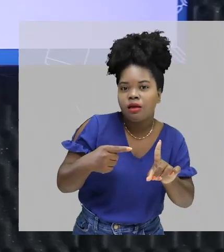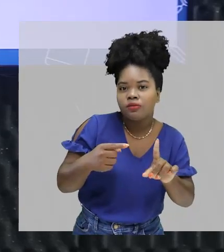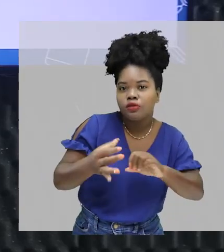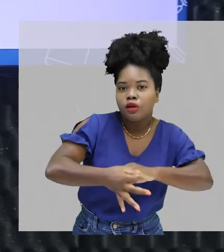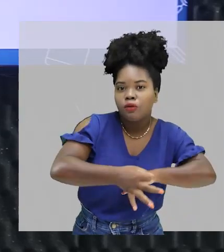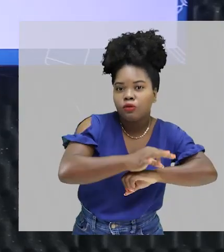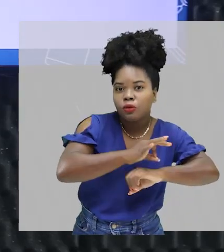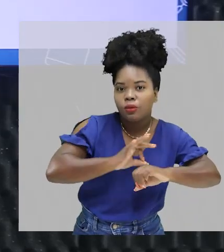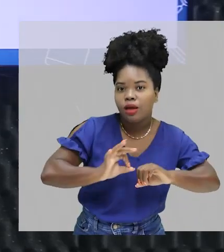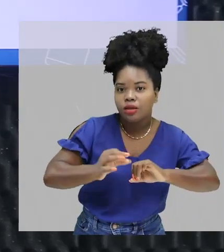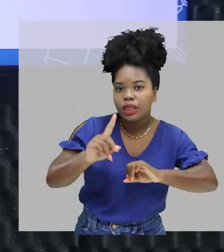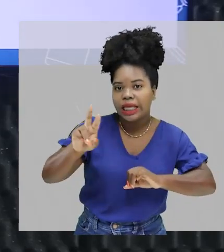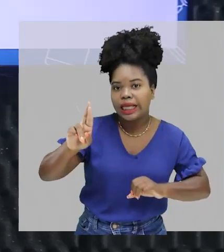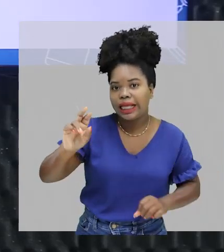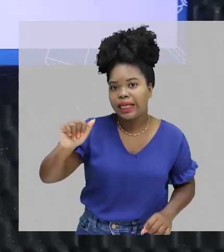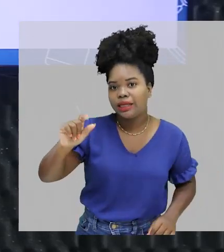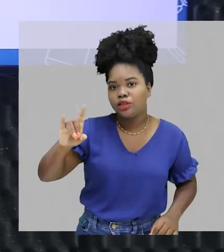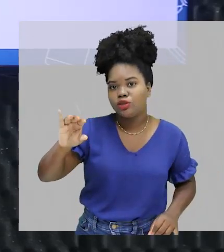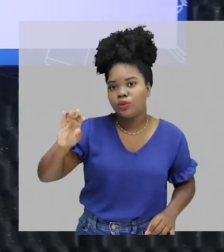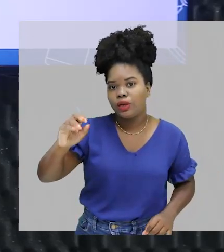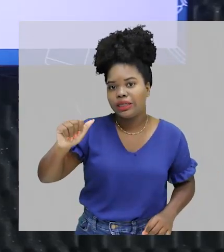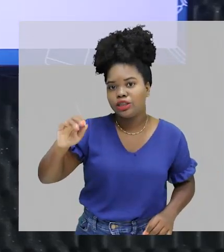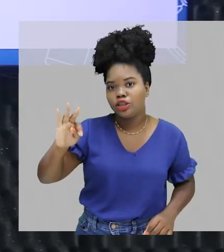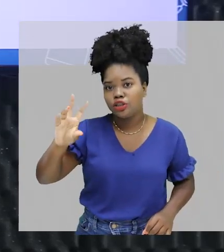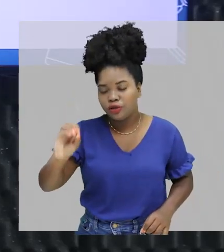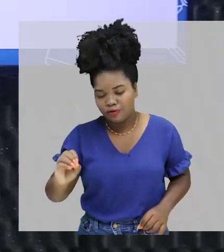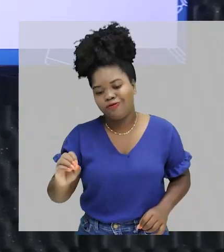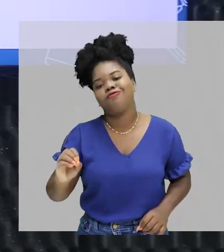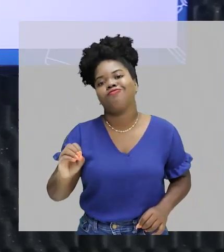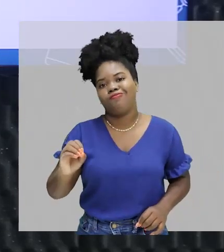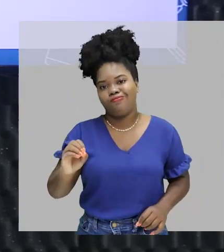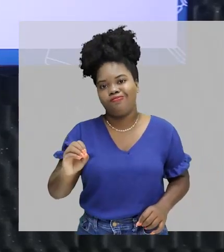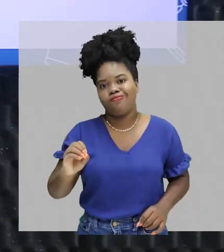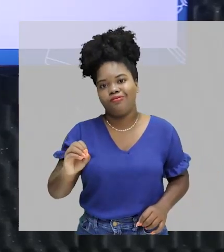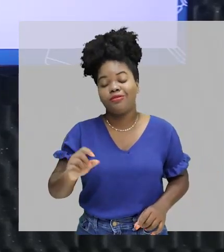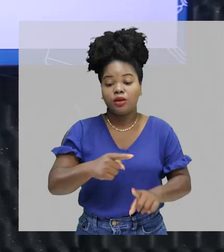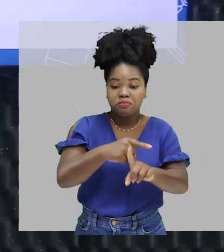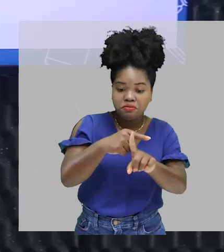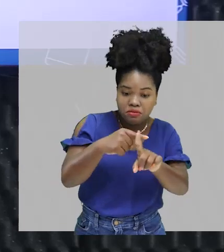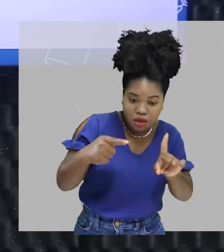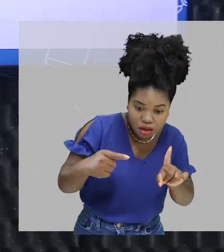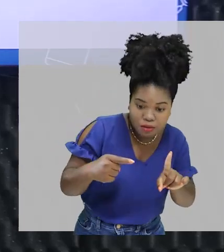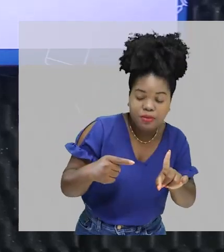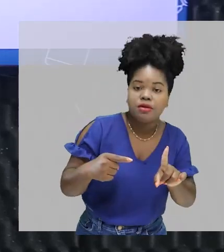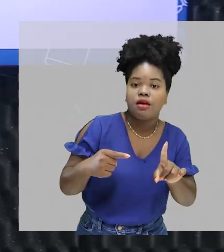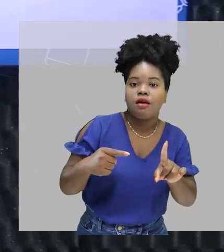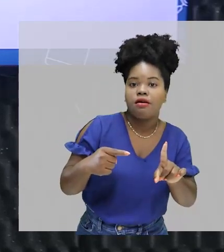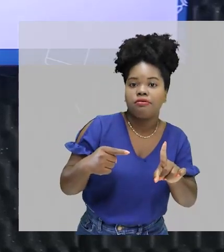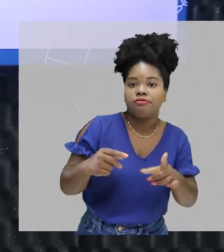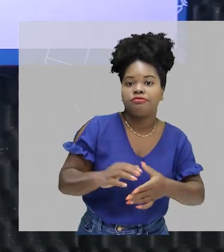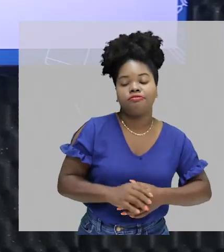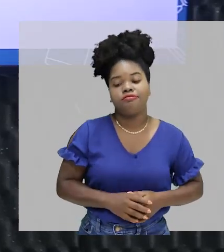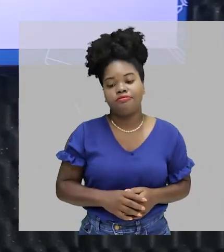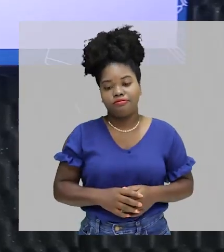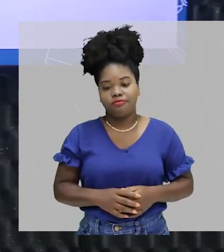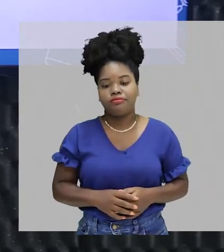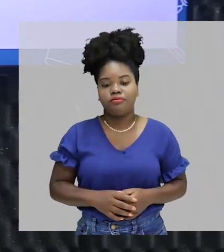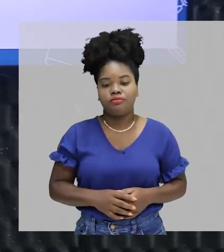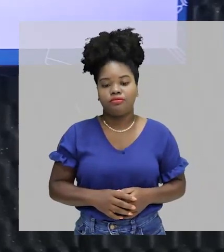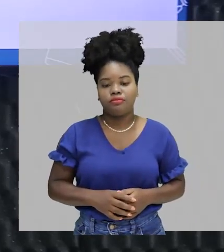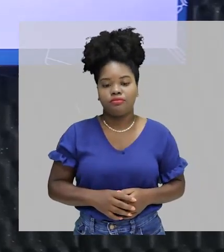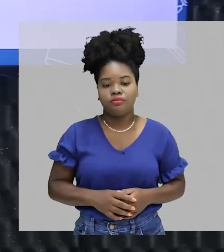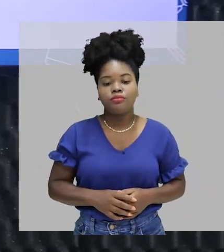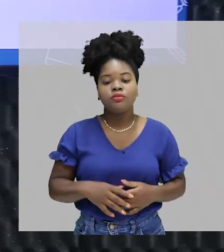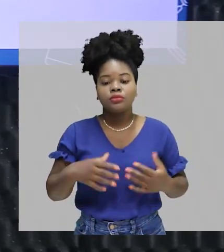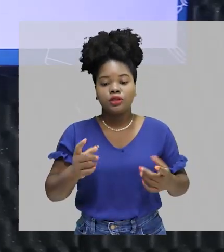átomo radioativo. Então, aquela radiação ela vai cair pela metade. Aí, olha só, mais 12 segundos, ou